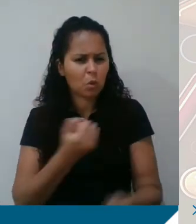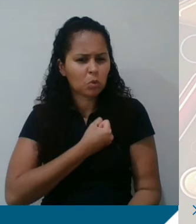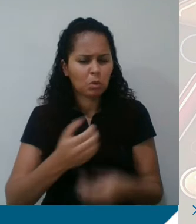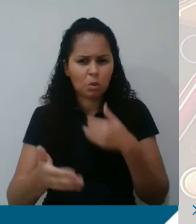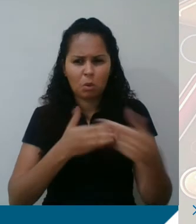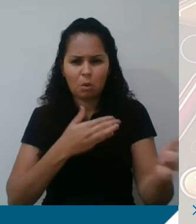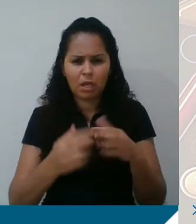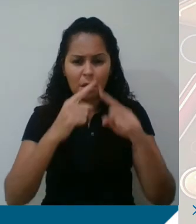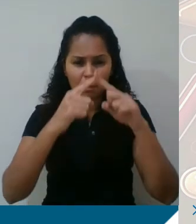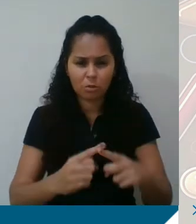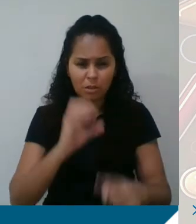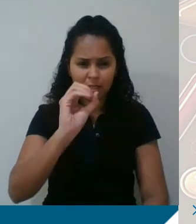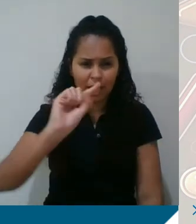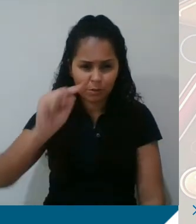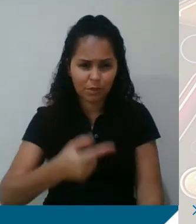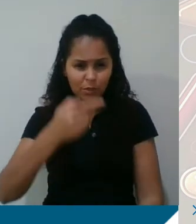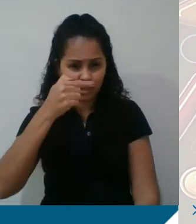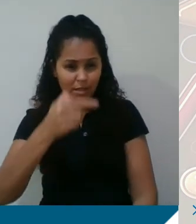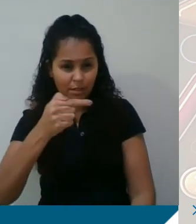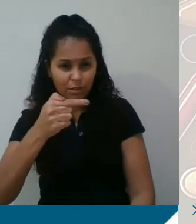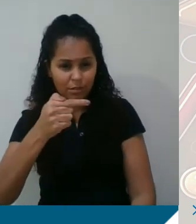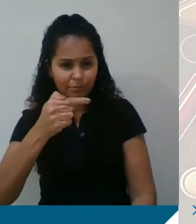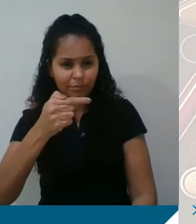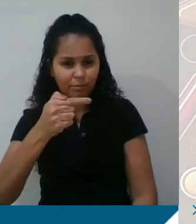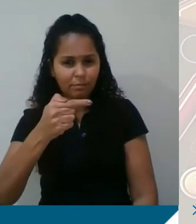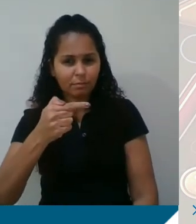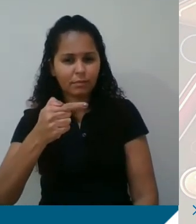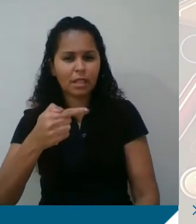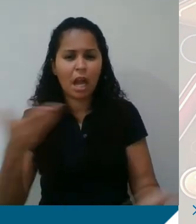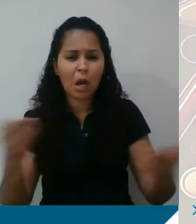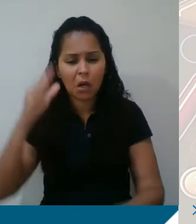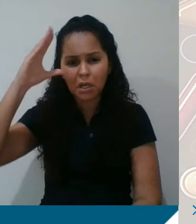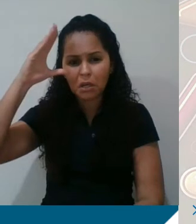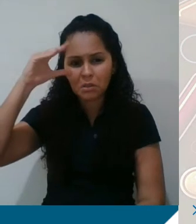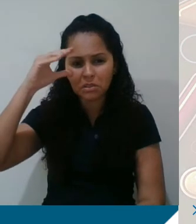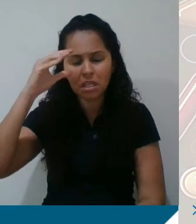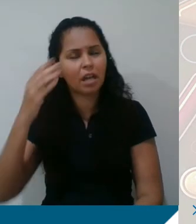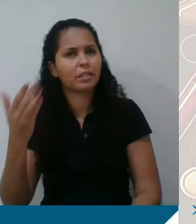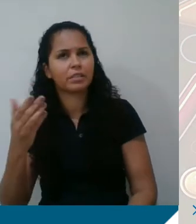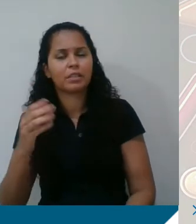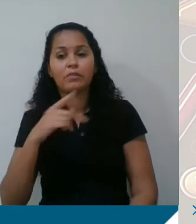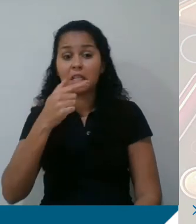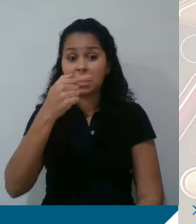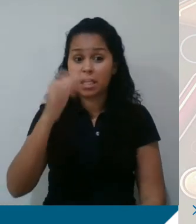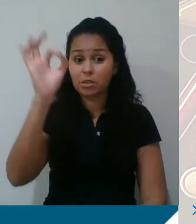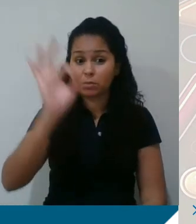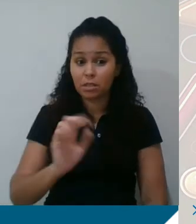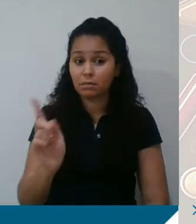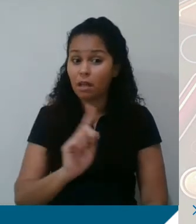lá? Pega um valor qualquer agora e multiplica por exemplo, 0,7. Então, agora uma curiosidade, e não queira